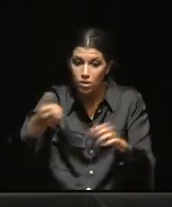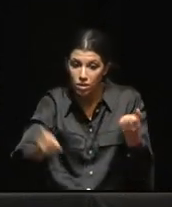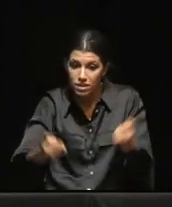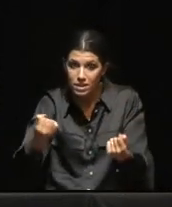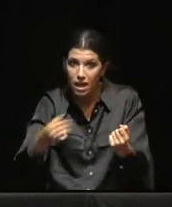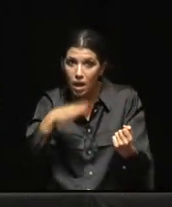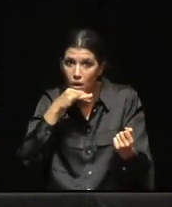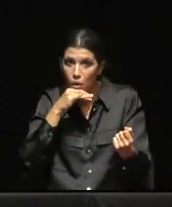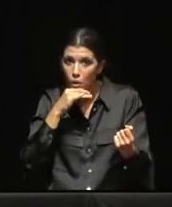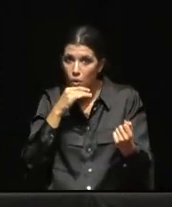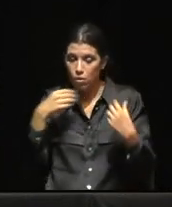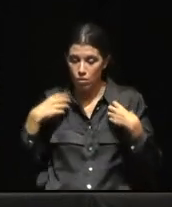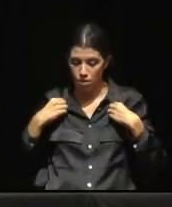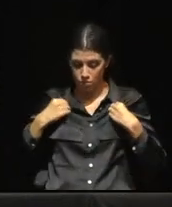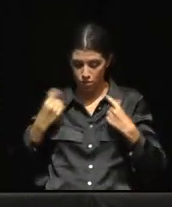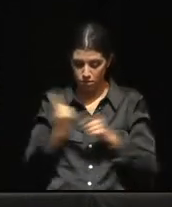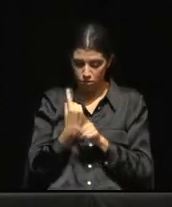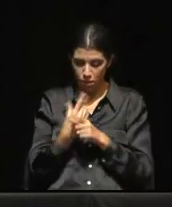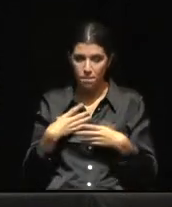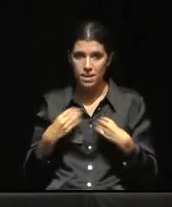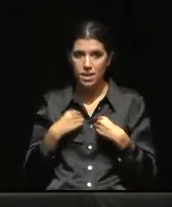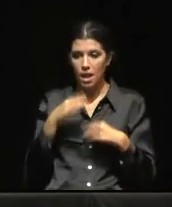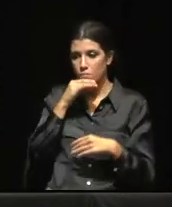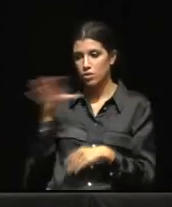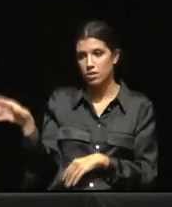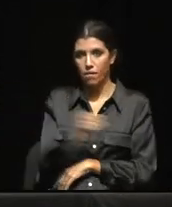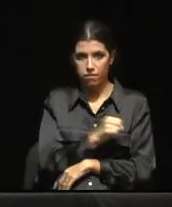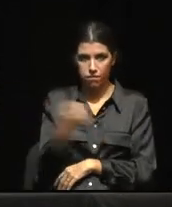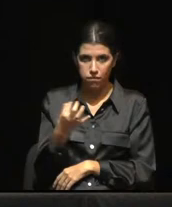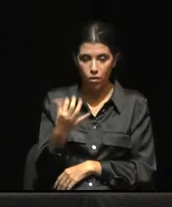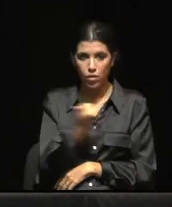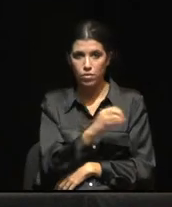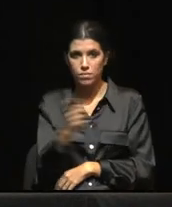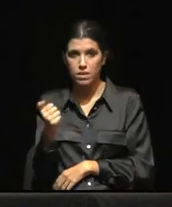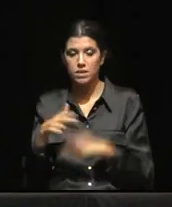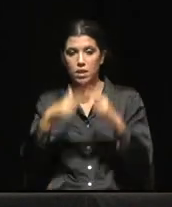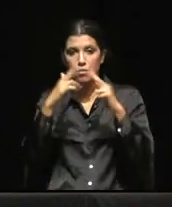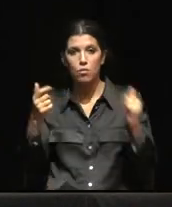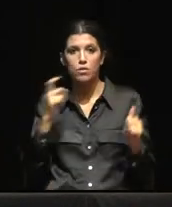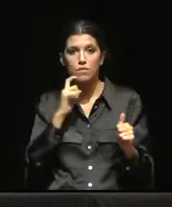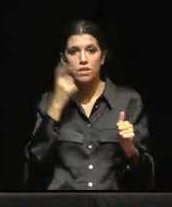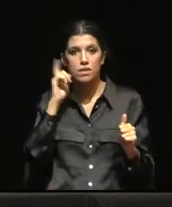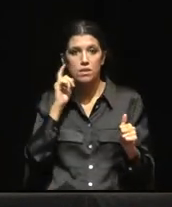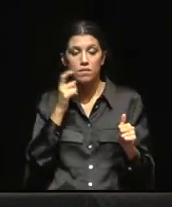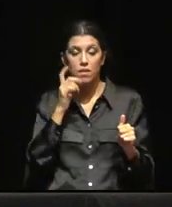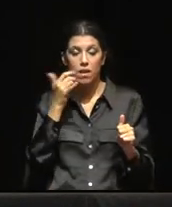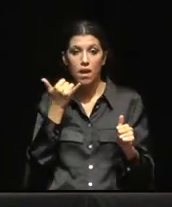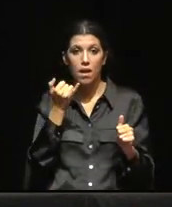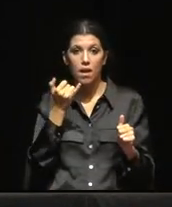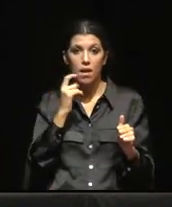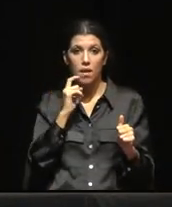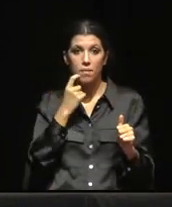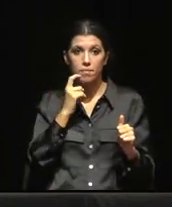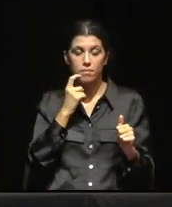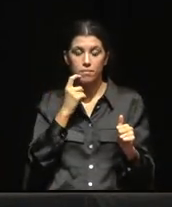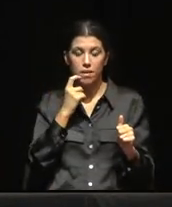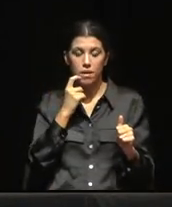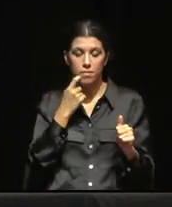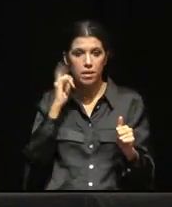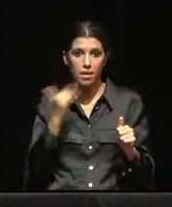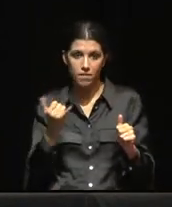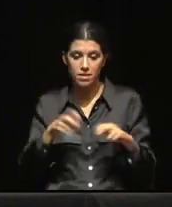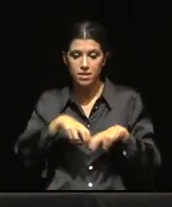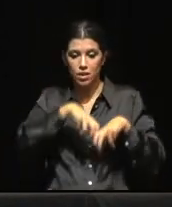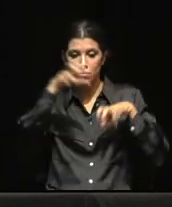com o seu material apreendido em 2005 saltou da ponte 25 de Abril a partir de um camião tir em andamento a